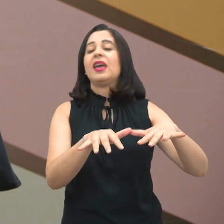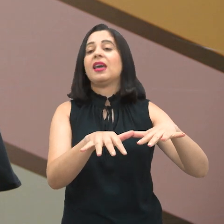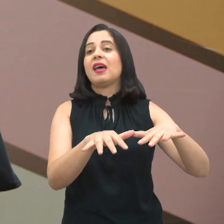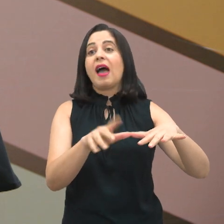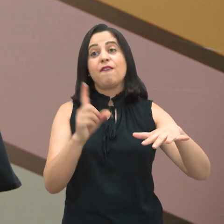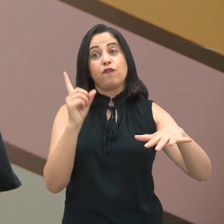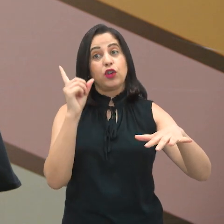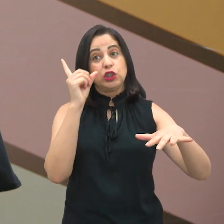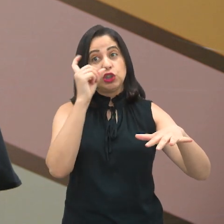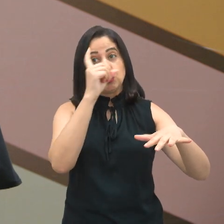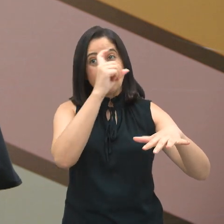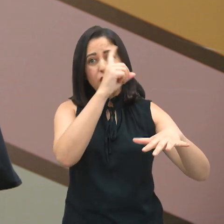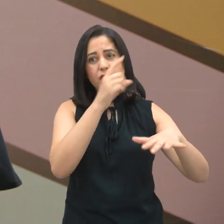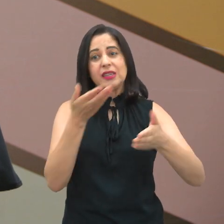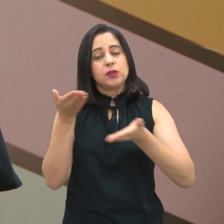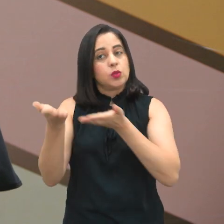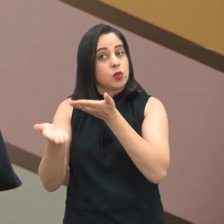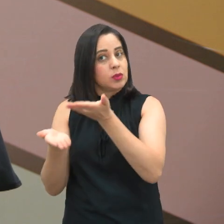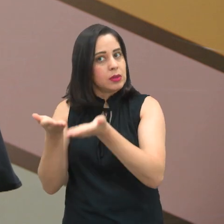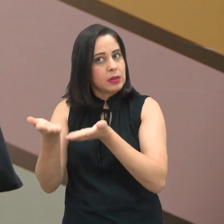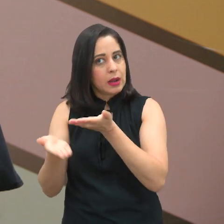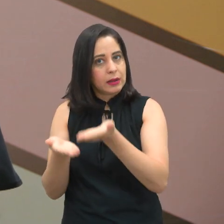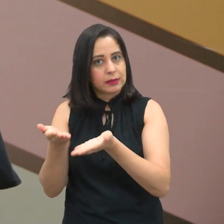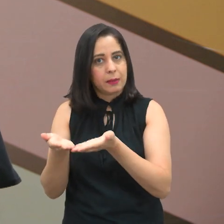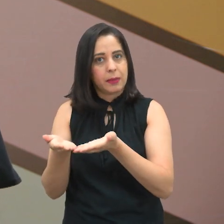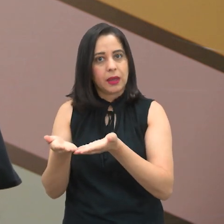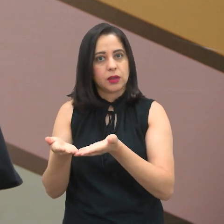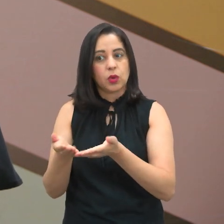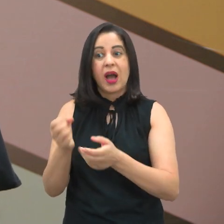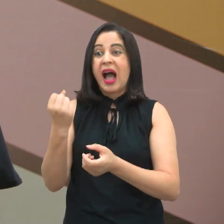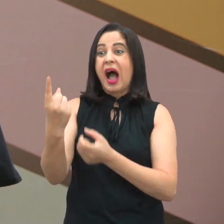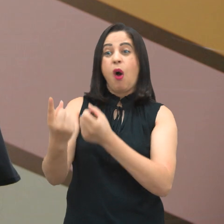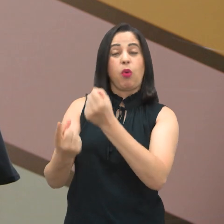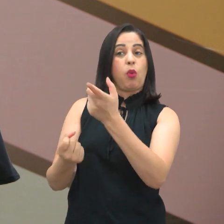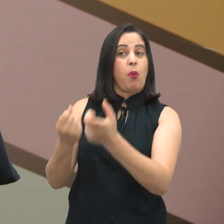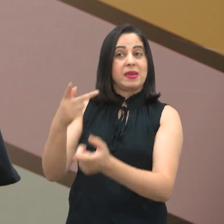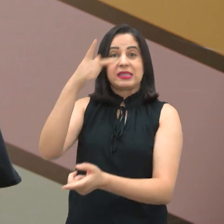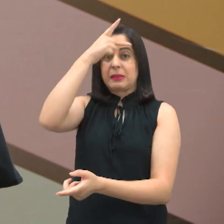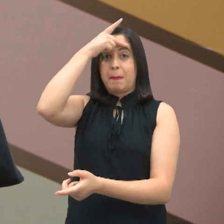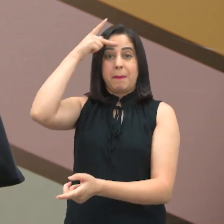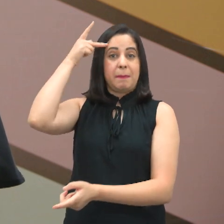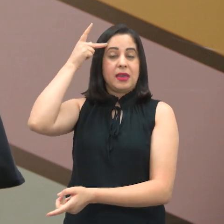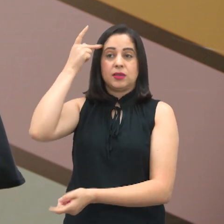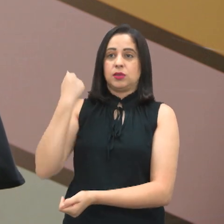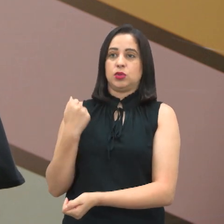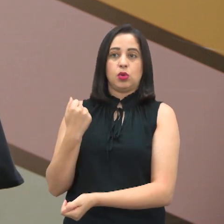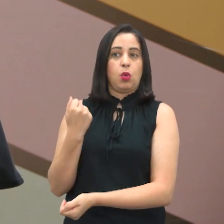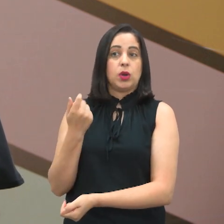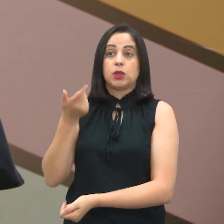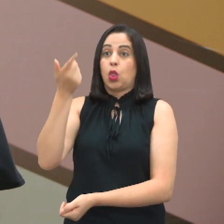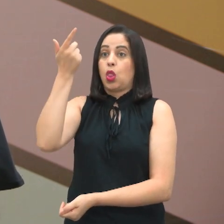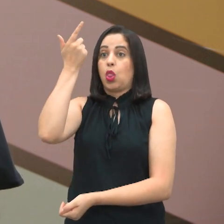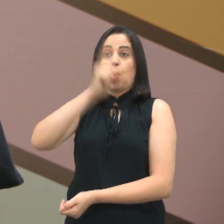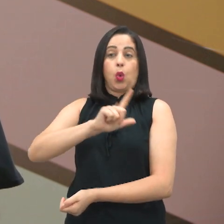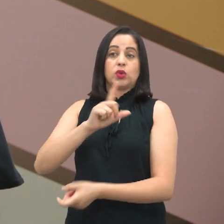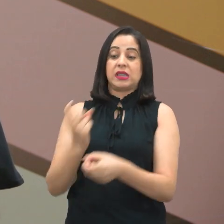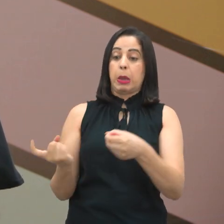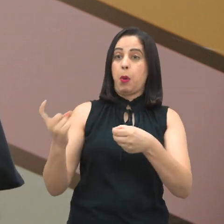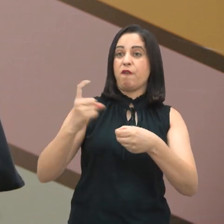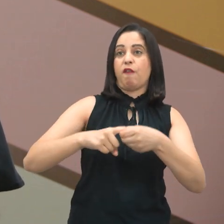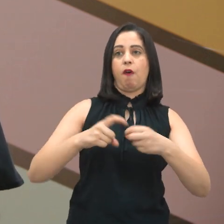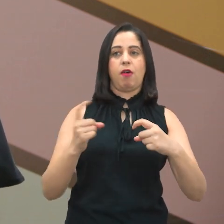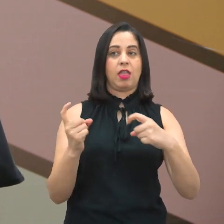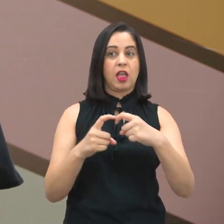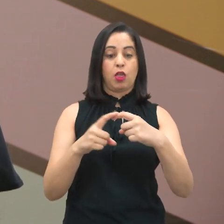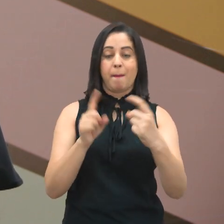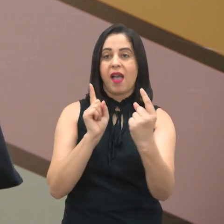diagnóstico, a tratamento. Muitas pessoas que estavam sob controle acabaram não tendo seus retornos médicos,